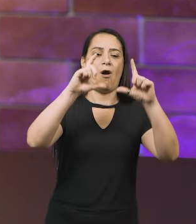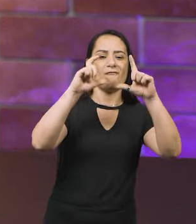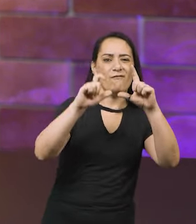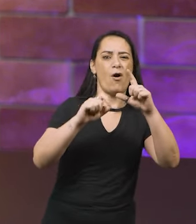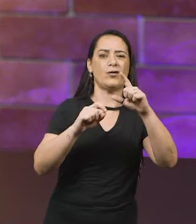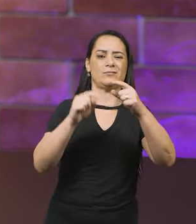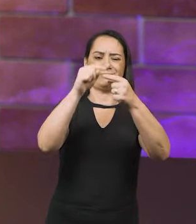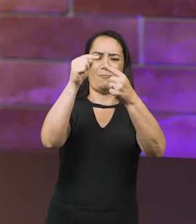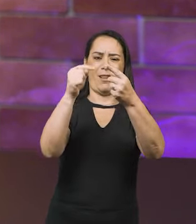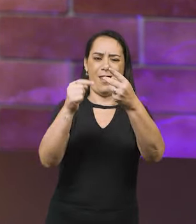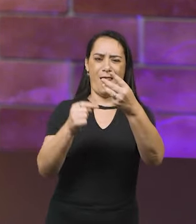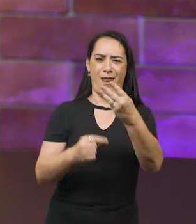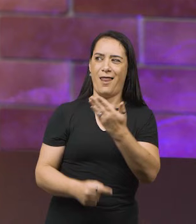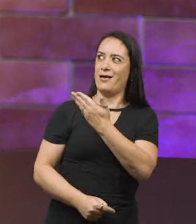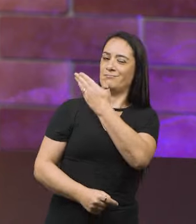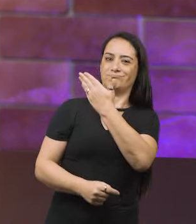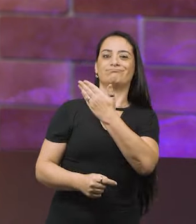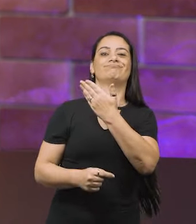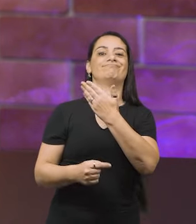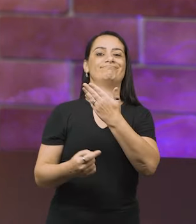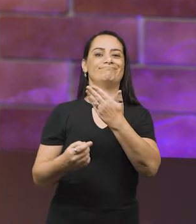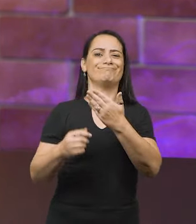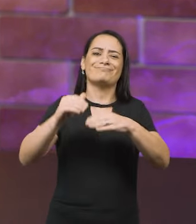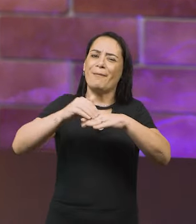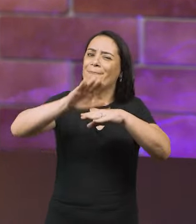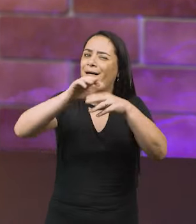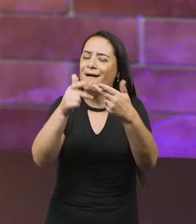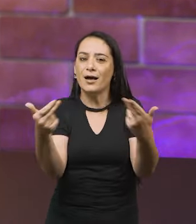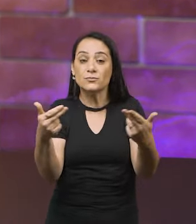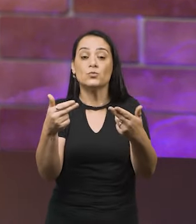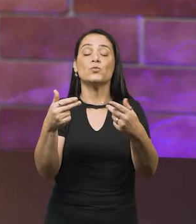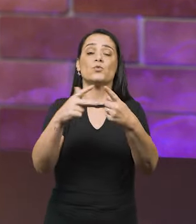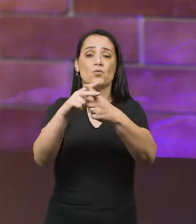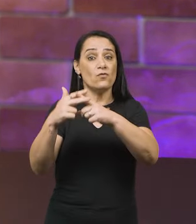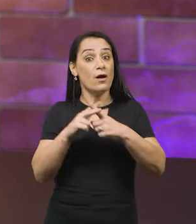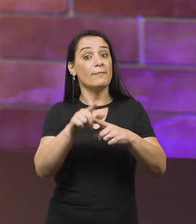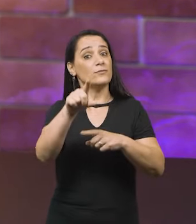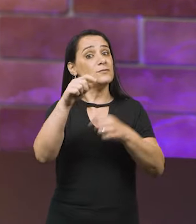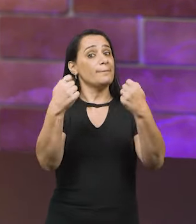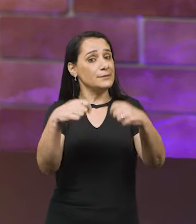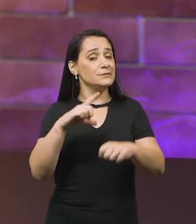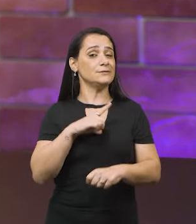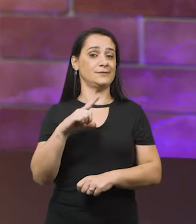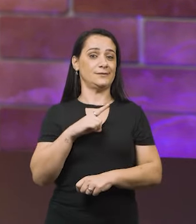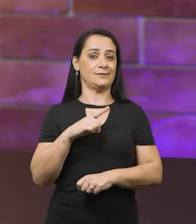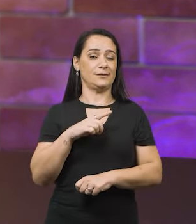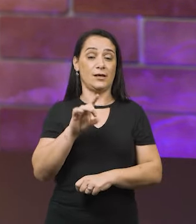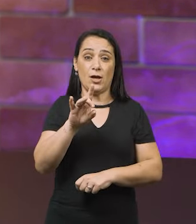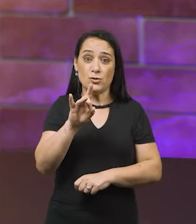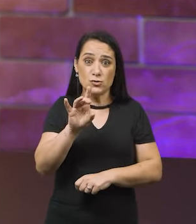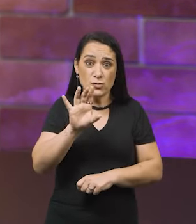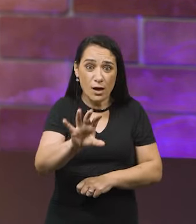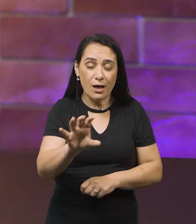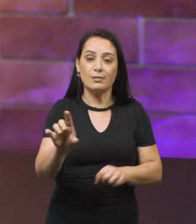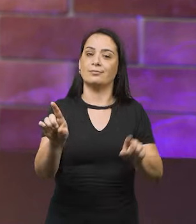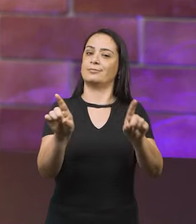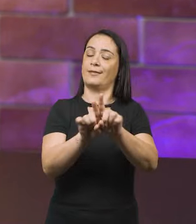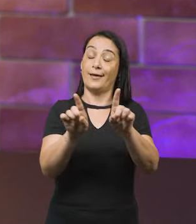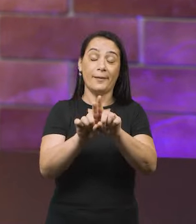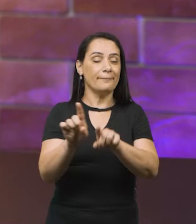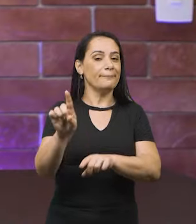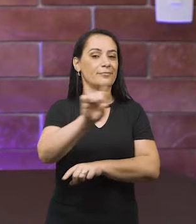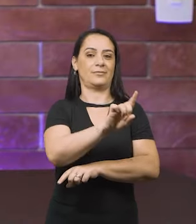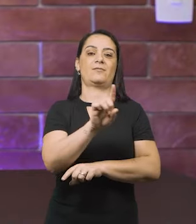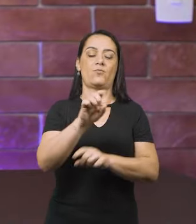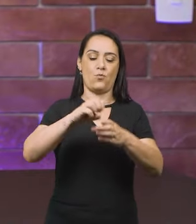230 milhões de fotos, vetores, ilustrações, vídeos, modelos 3D e muito mais recursos que você